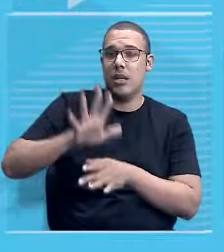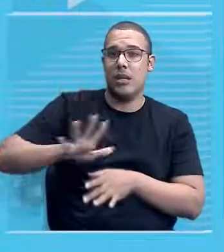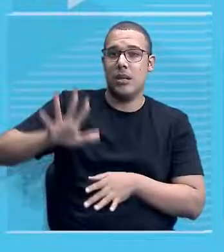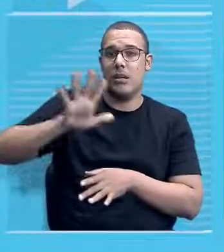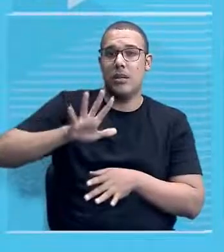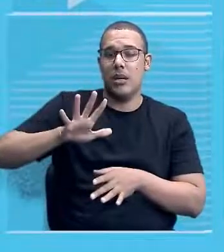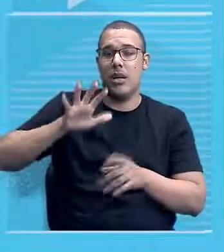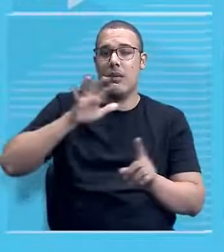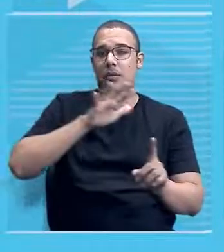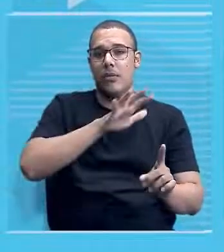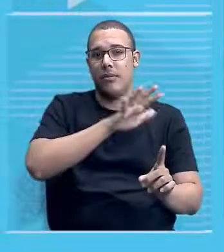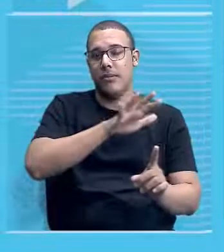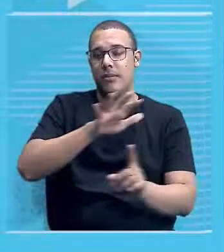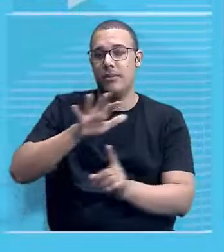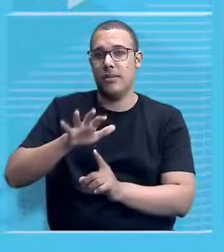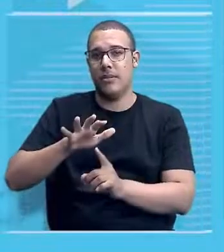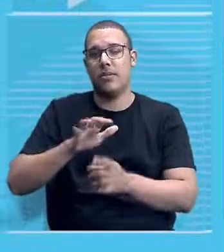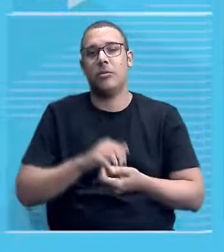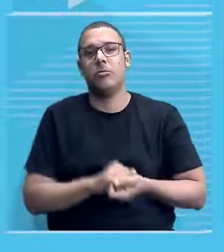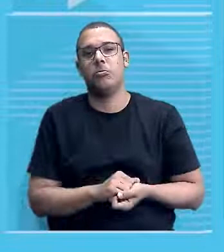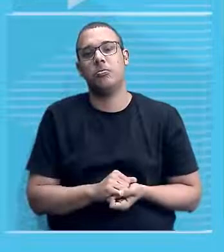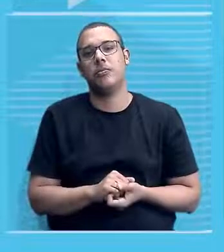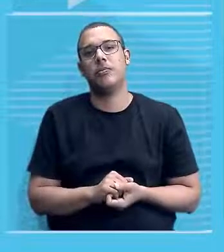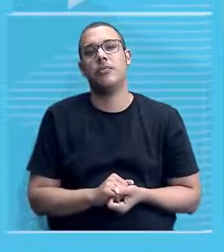e vão influenciar Claro